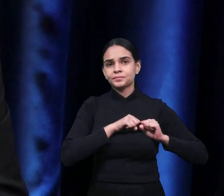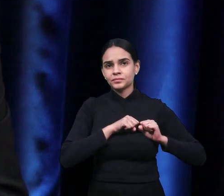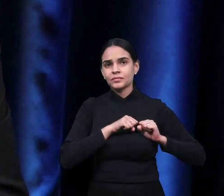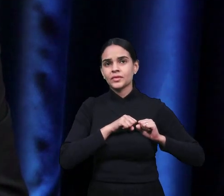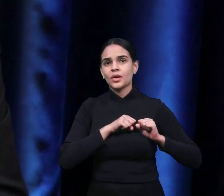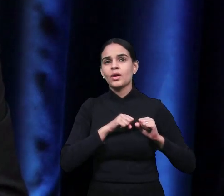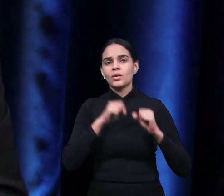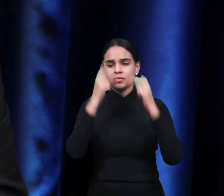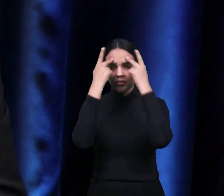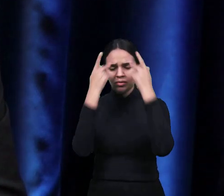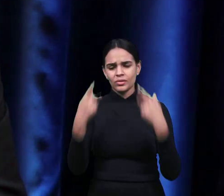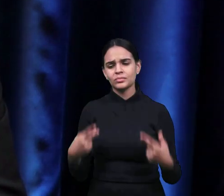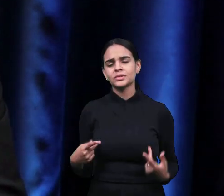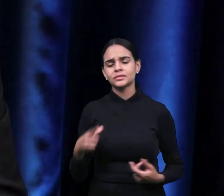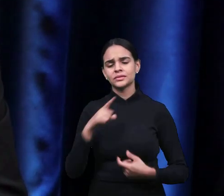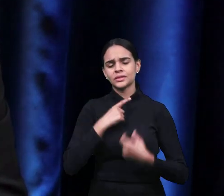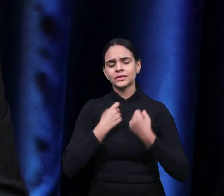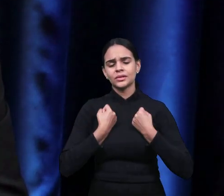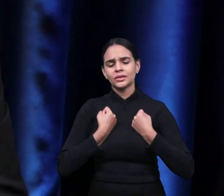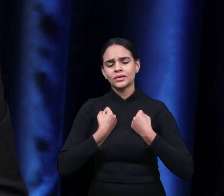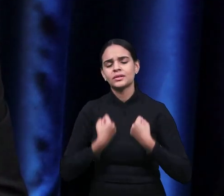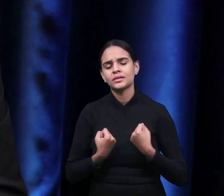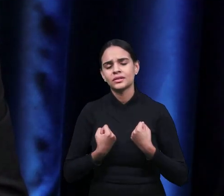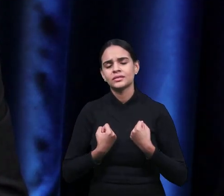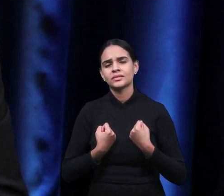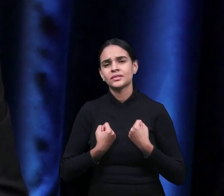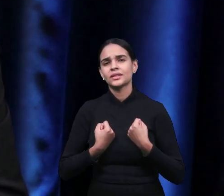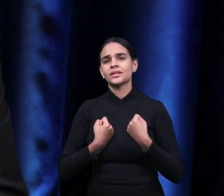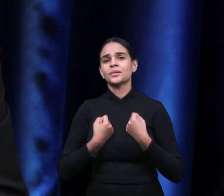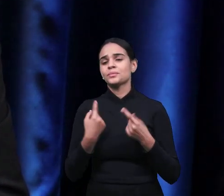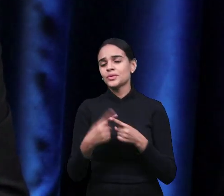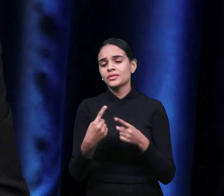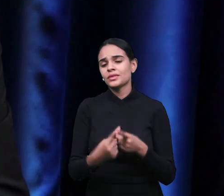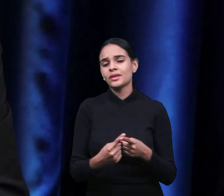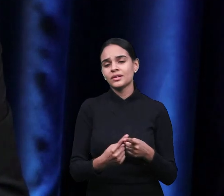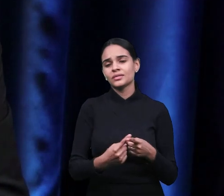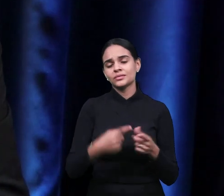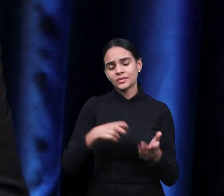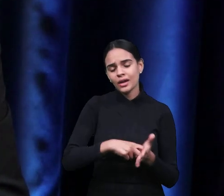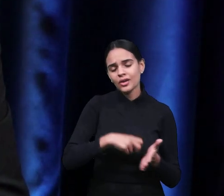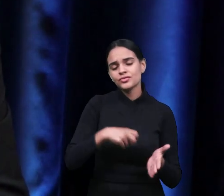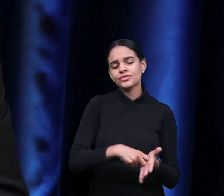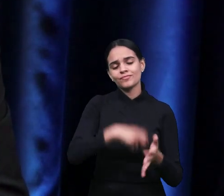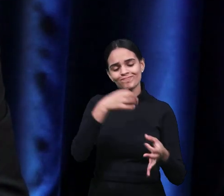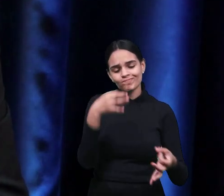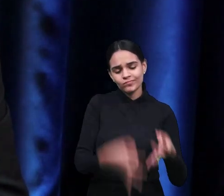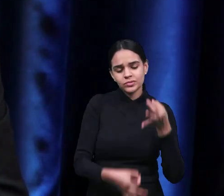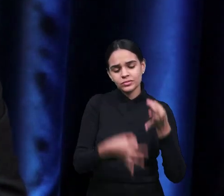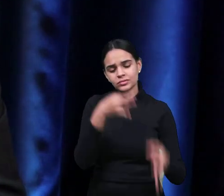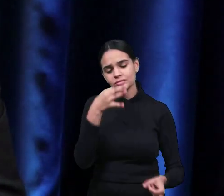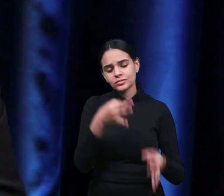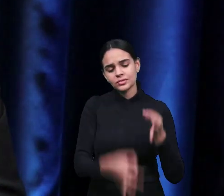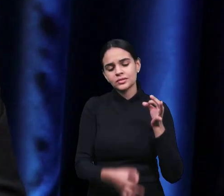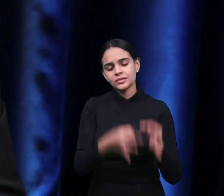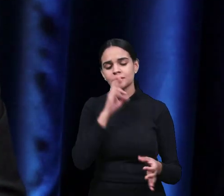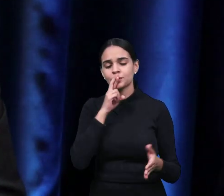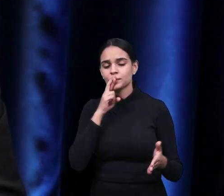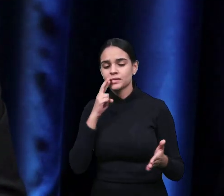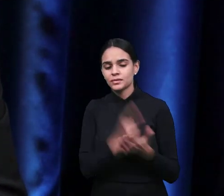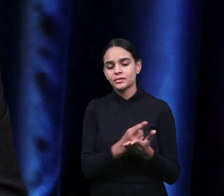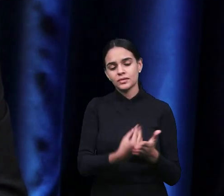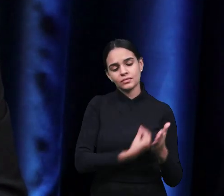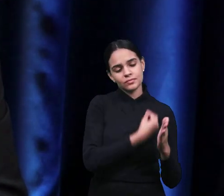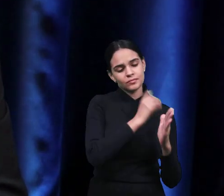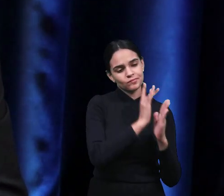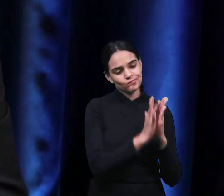um fardo, um peso muito grande do juízo, da condenação, e isso reflete em toda a vida do